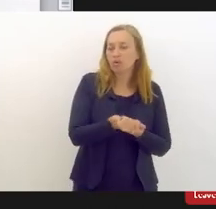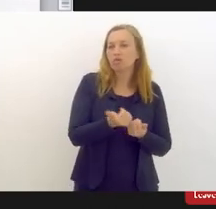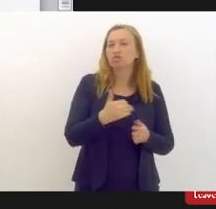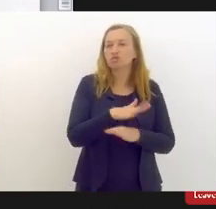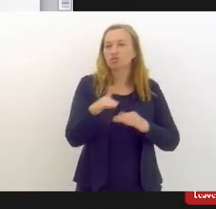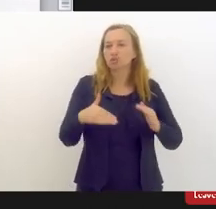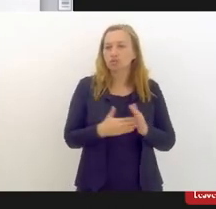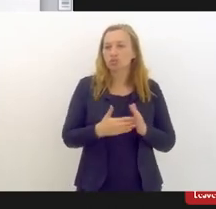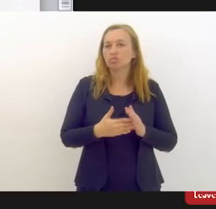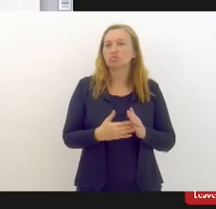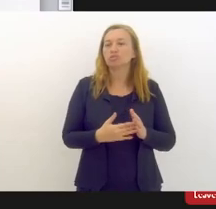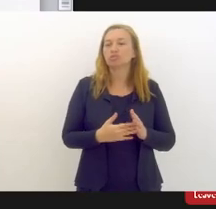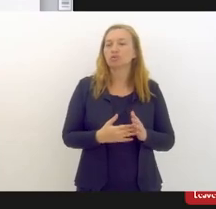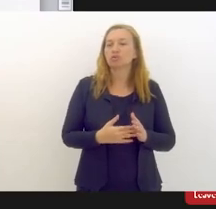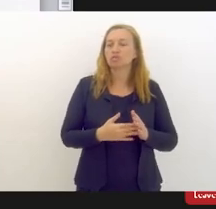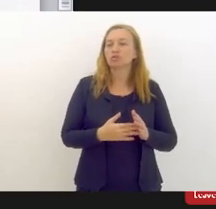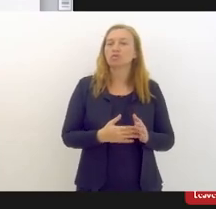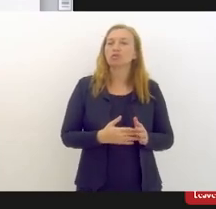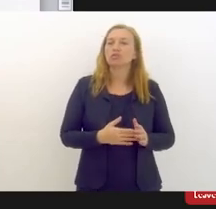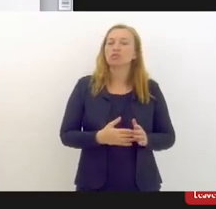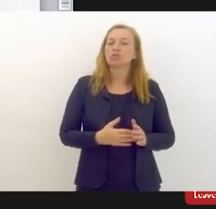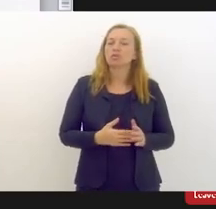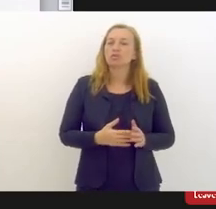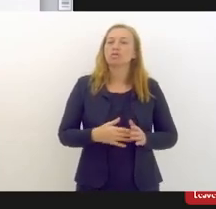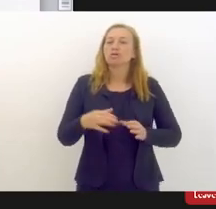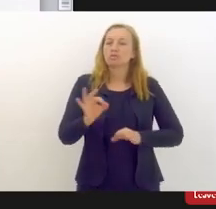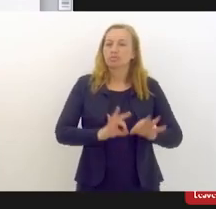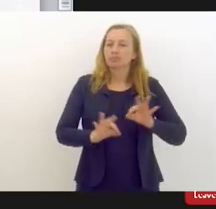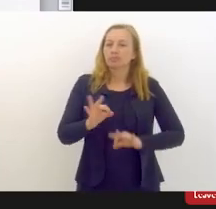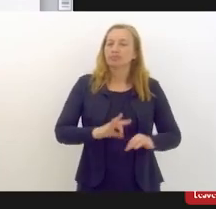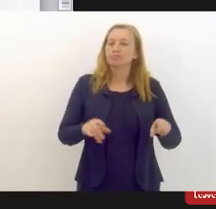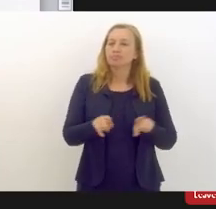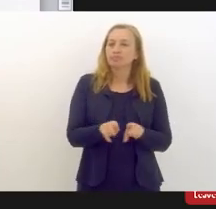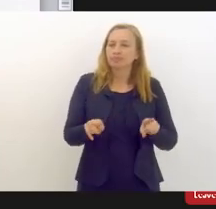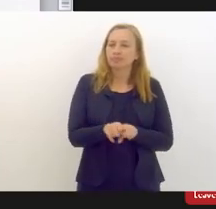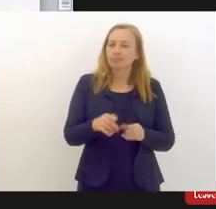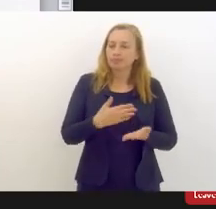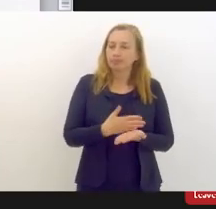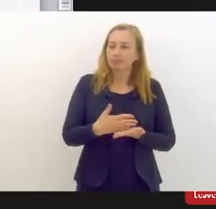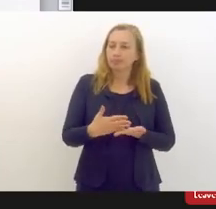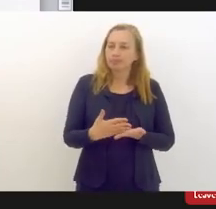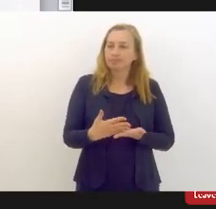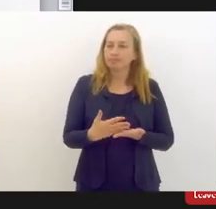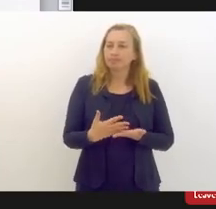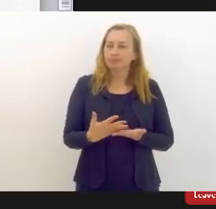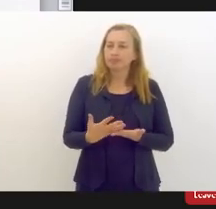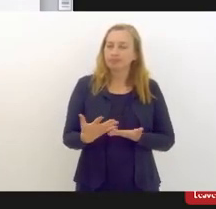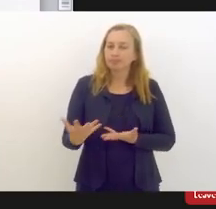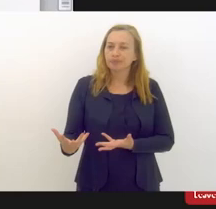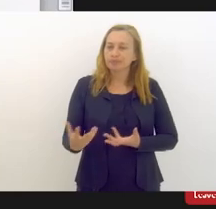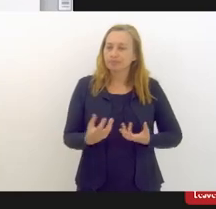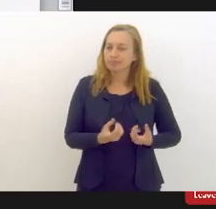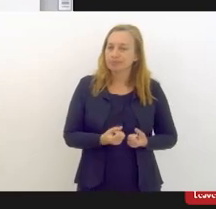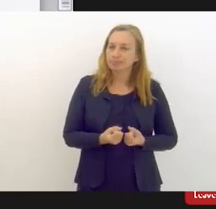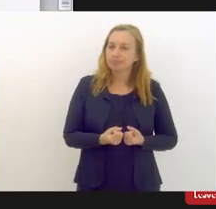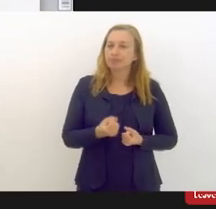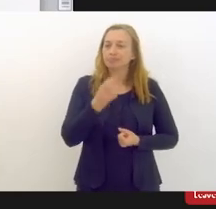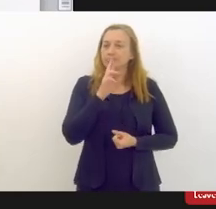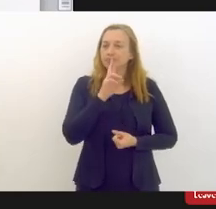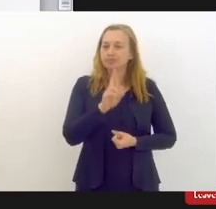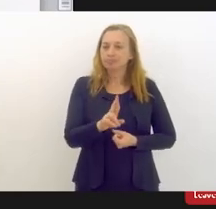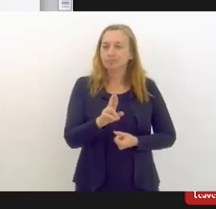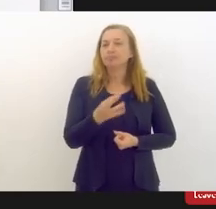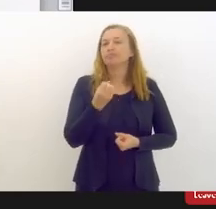por meio da parceria. E é um projeto também que a gente começa a colher muitos resultados